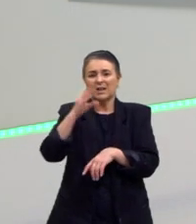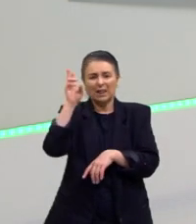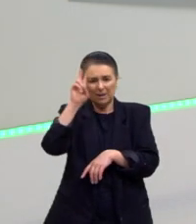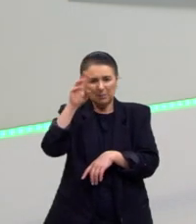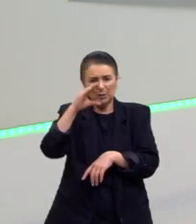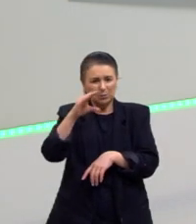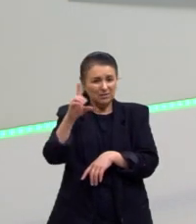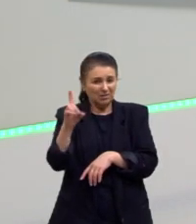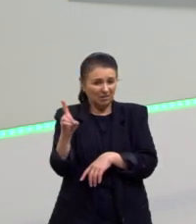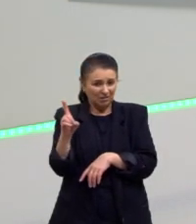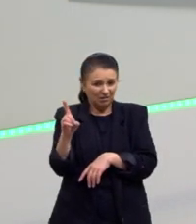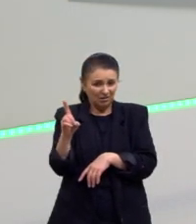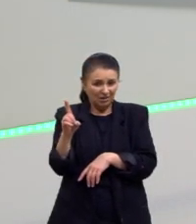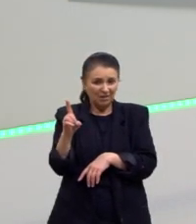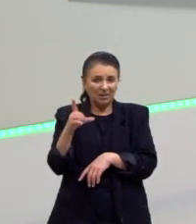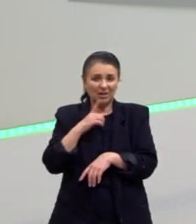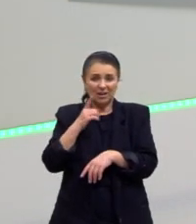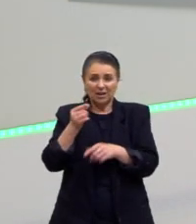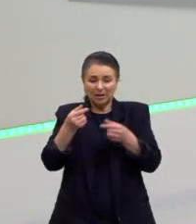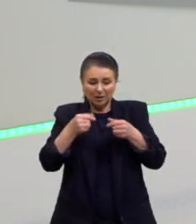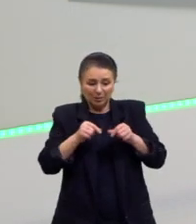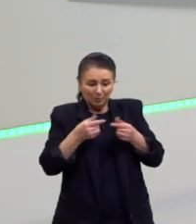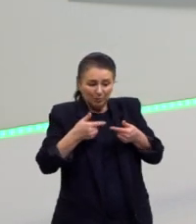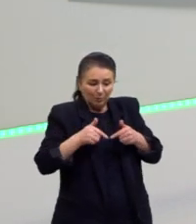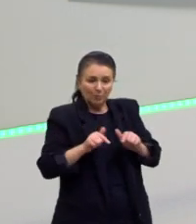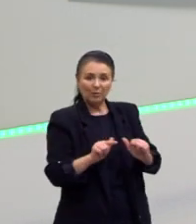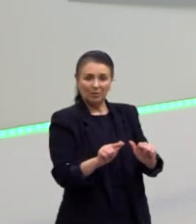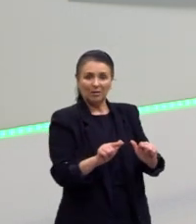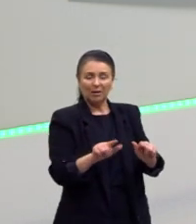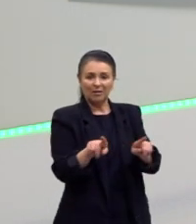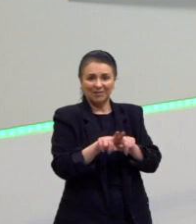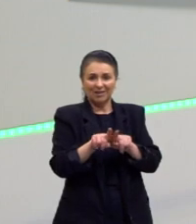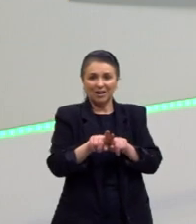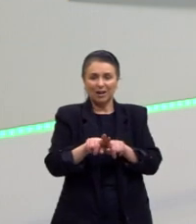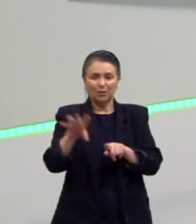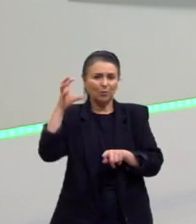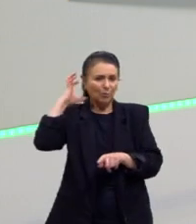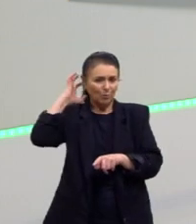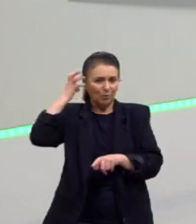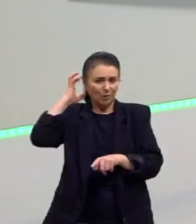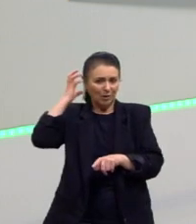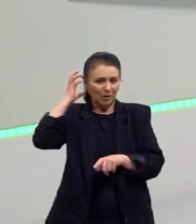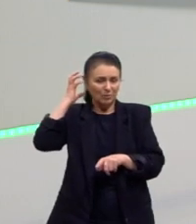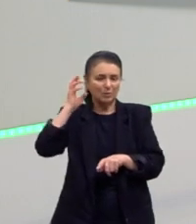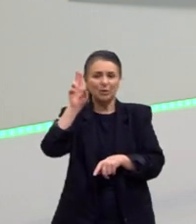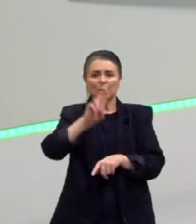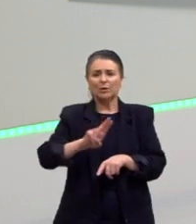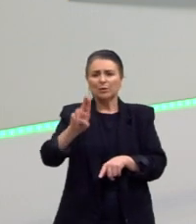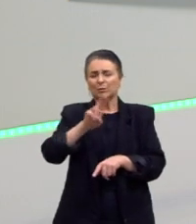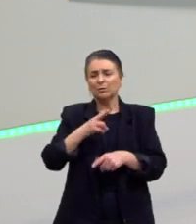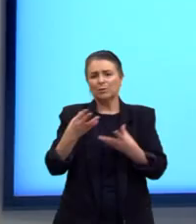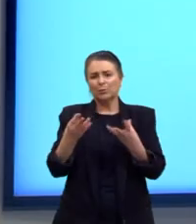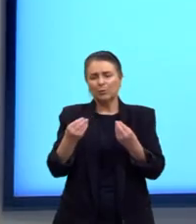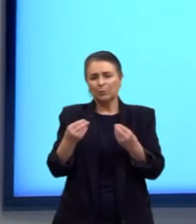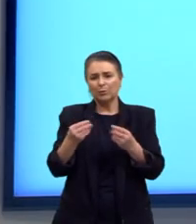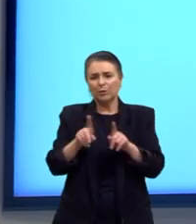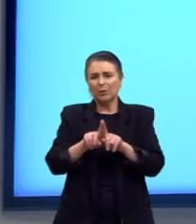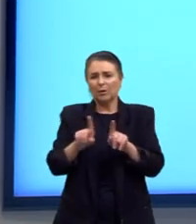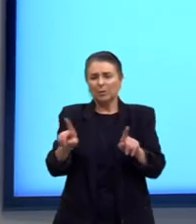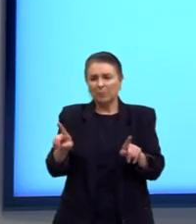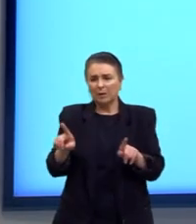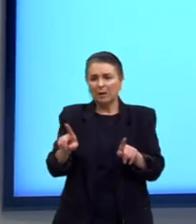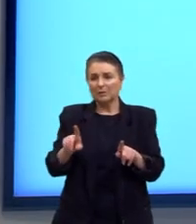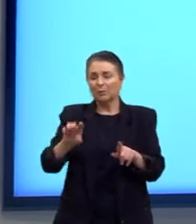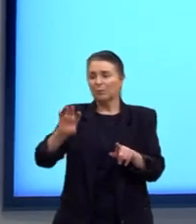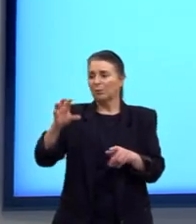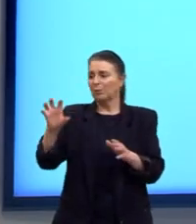que a gente colocava, né? Tanto no DVD, no rádio, enfim, eles usam bastante essa questão do